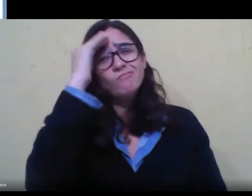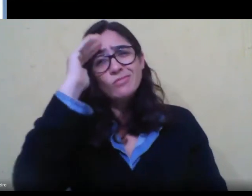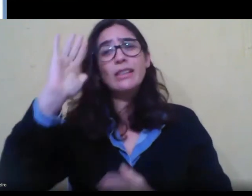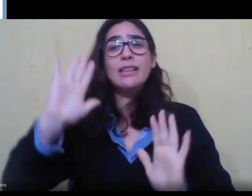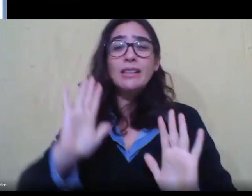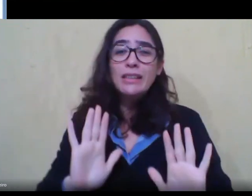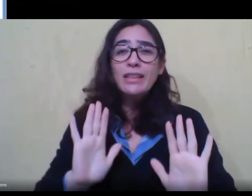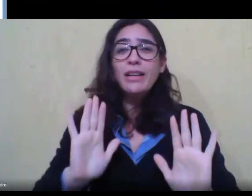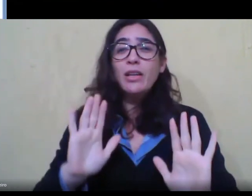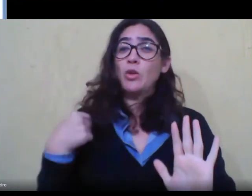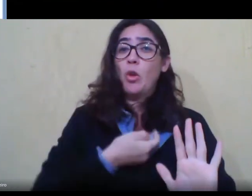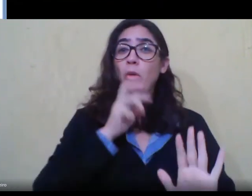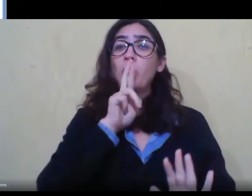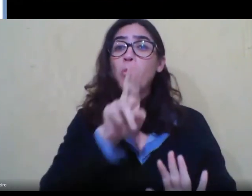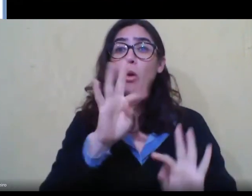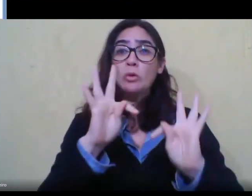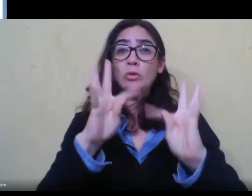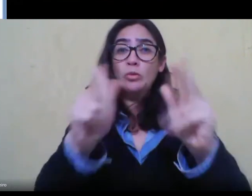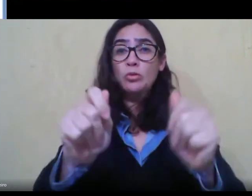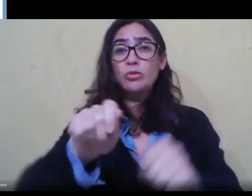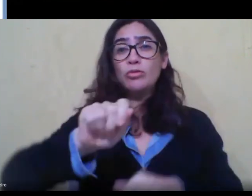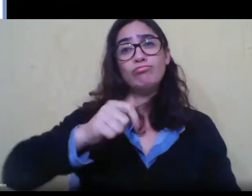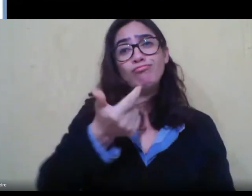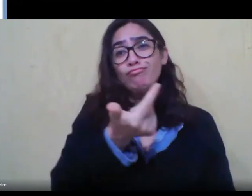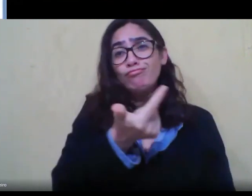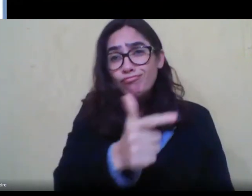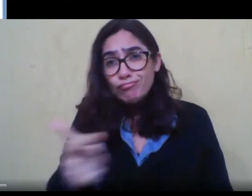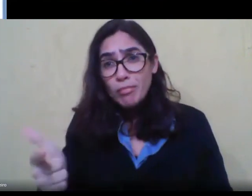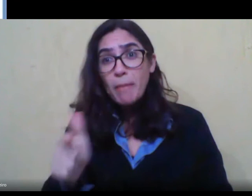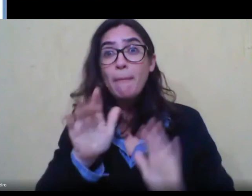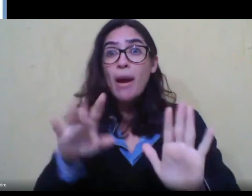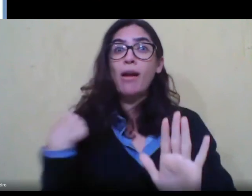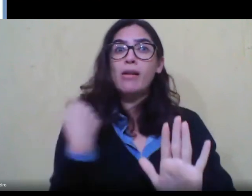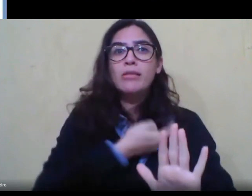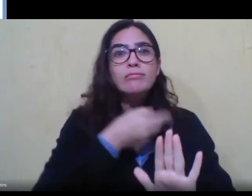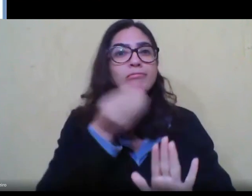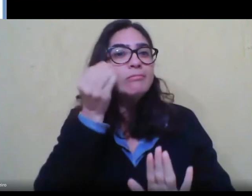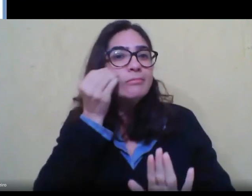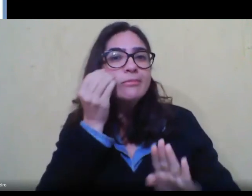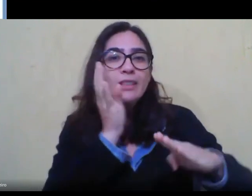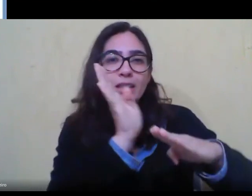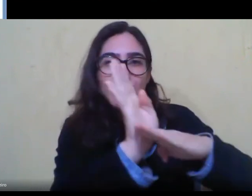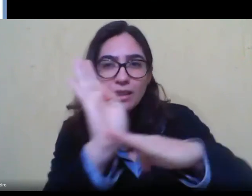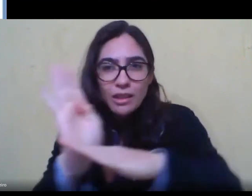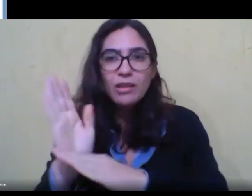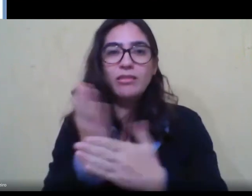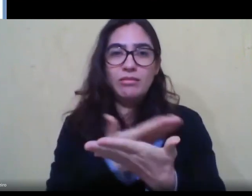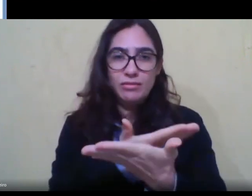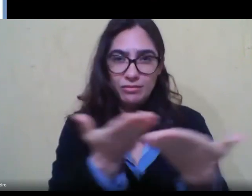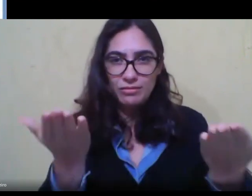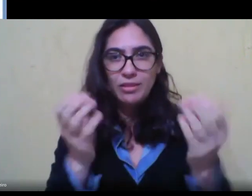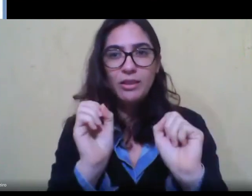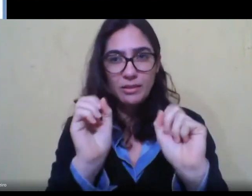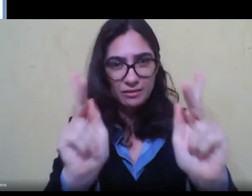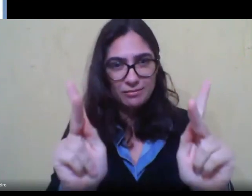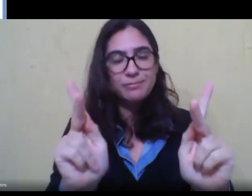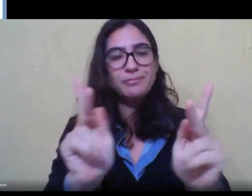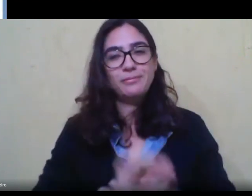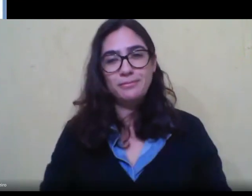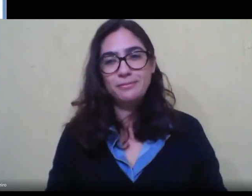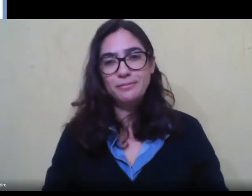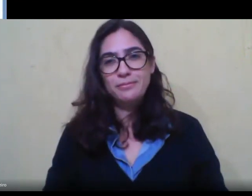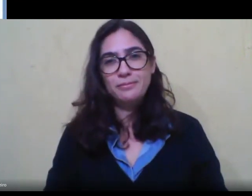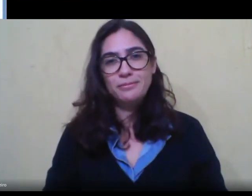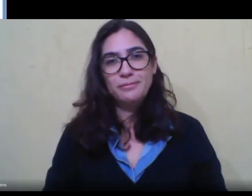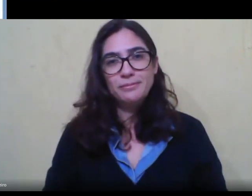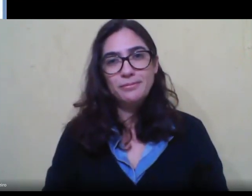Eu acho que é isso. Eu não sei se a Aline quer falar, fazer algumas palavras finais, Aline. No mais, agradeço a presença de vocês. A